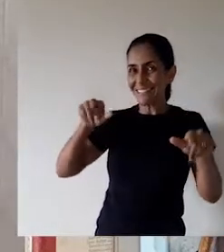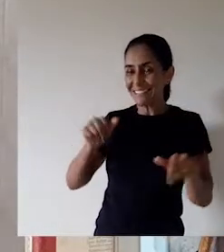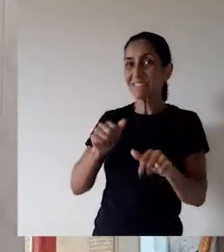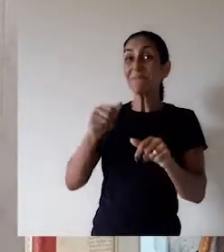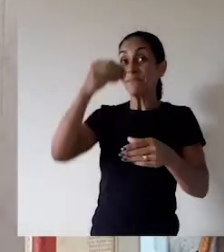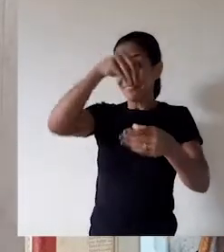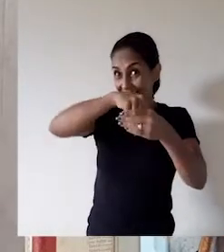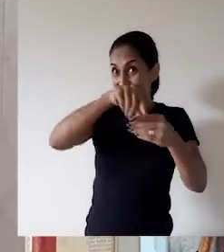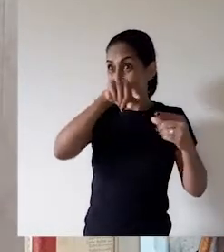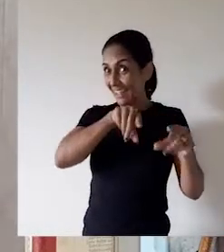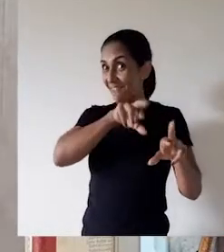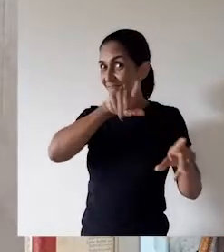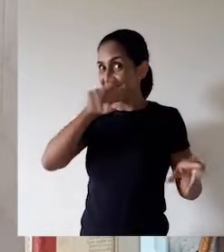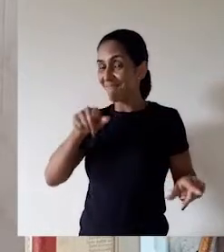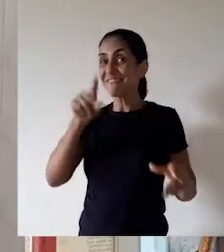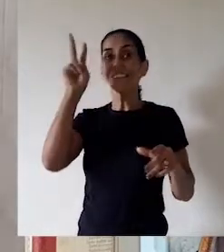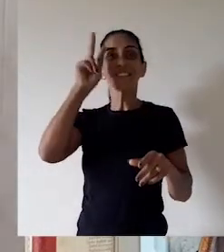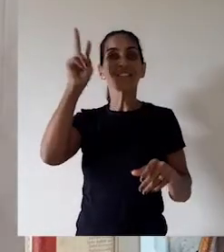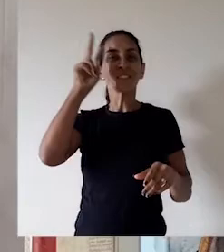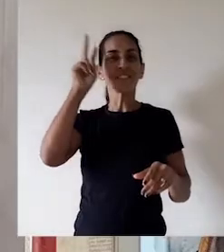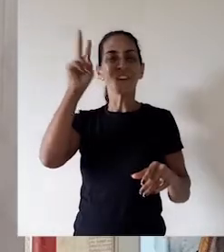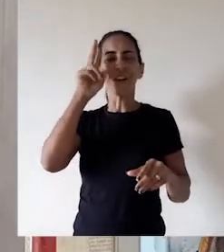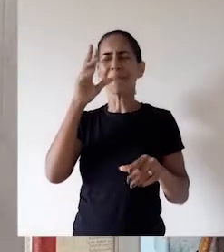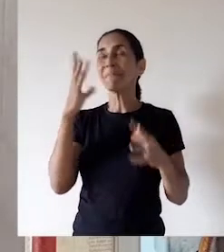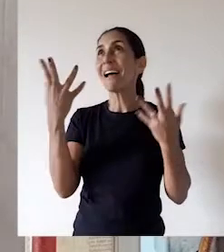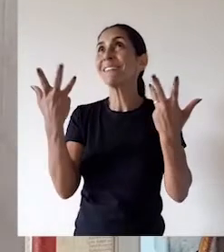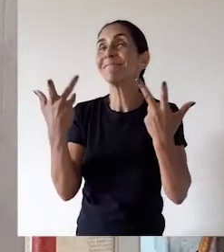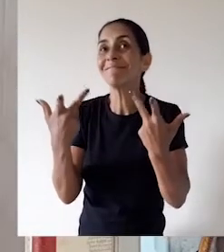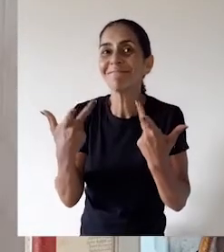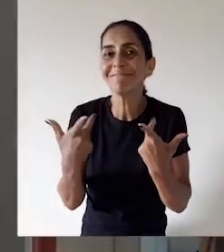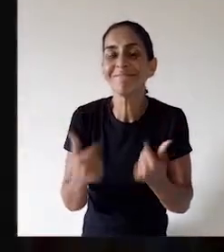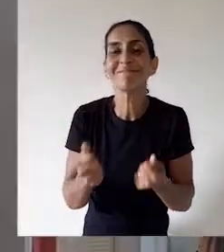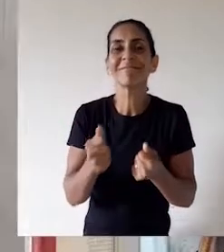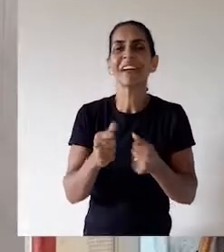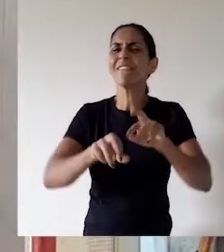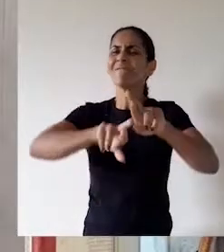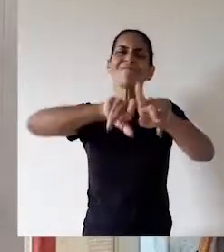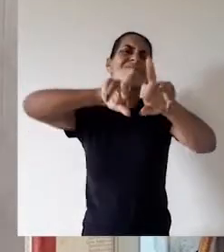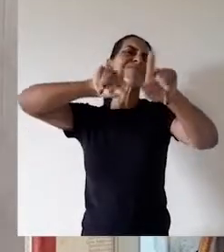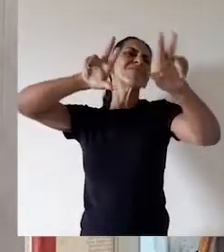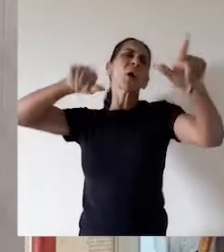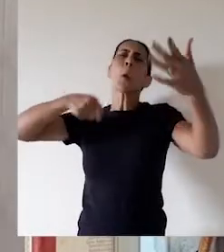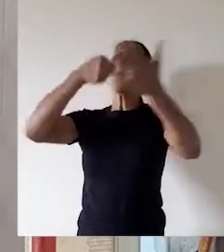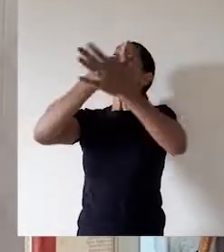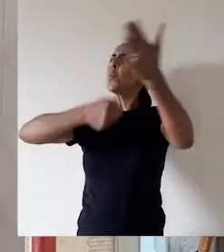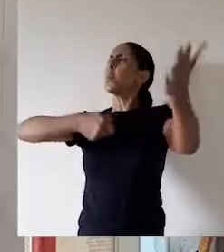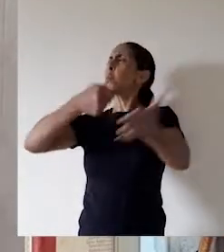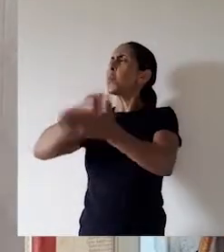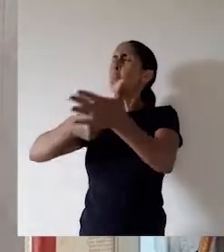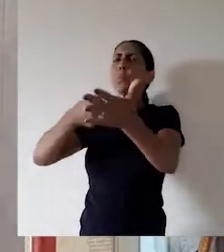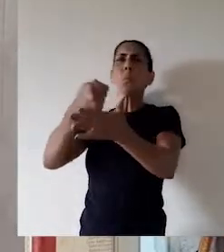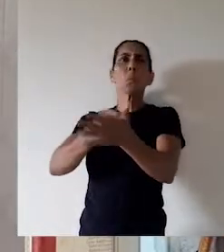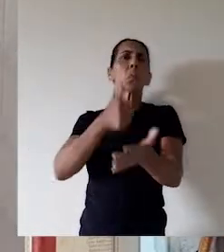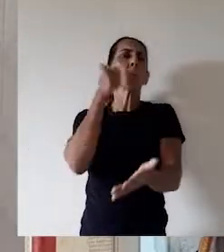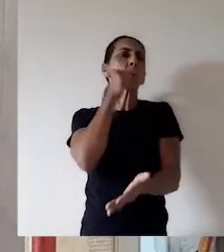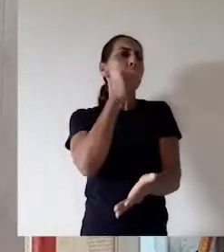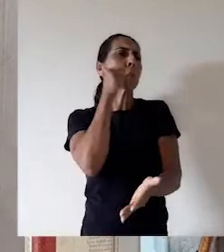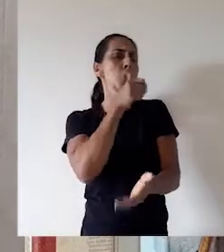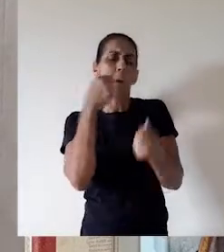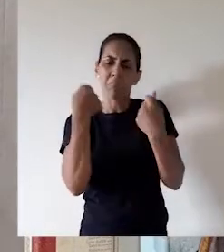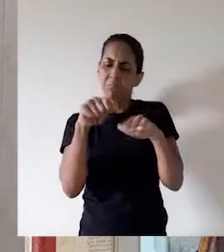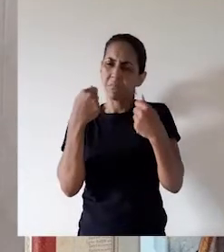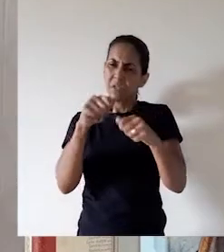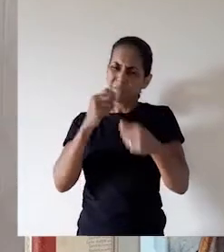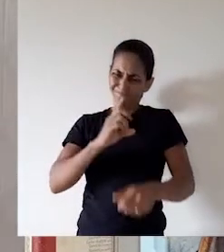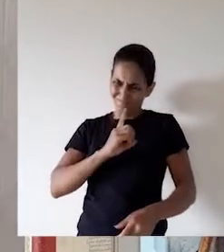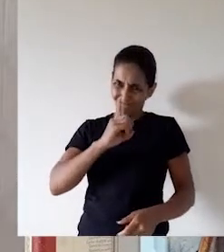Eu achei a história dessa brasileira incrível e fechou a nossa lista com chave de ouro. Como tantas outras batalhas, grandes mulheres tiveram que lutar